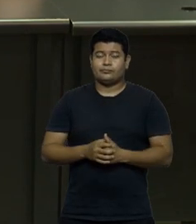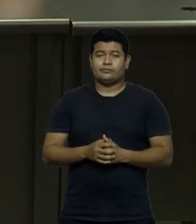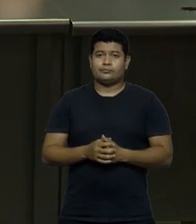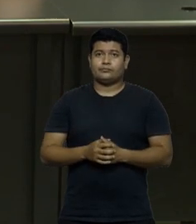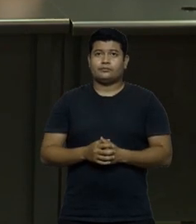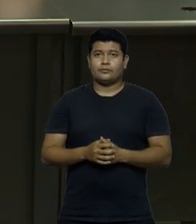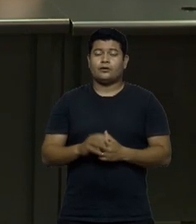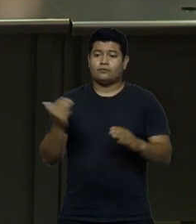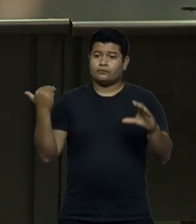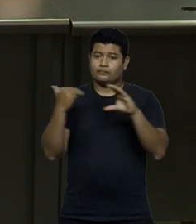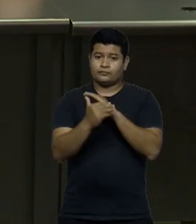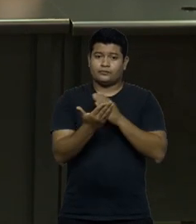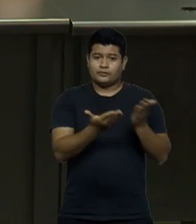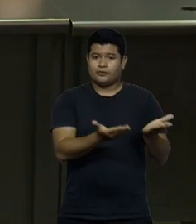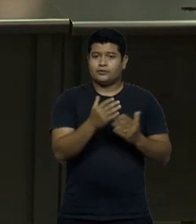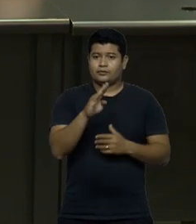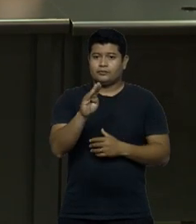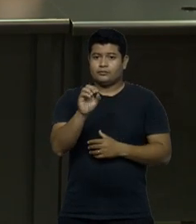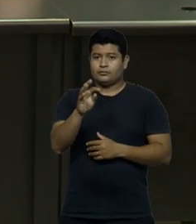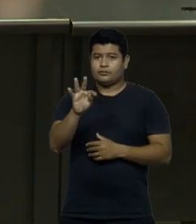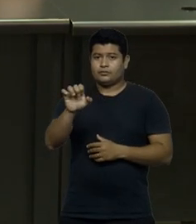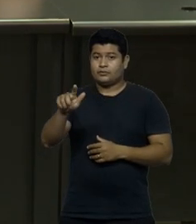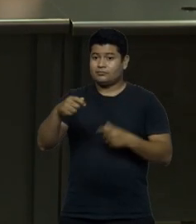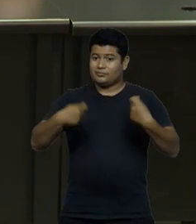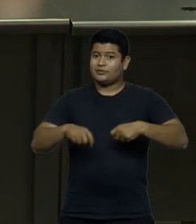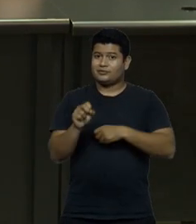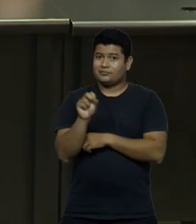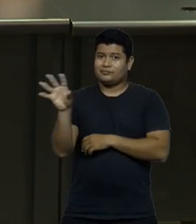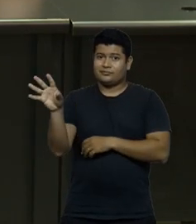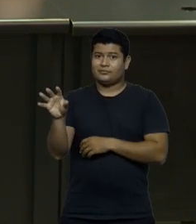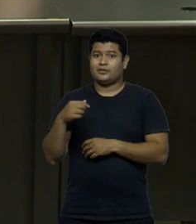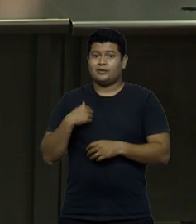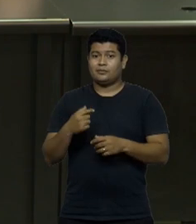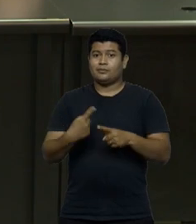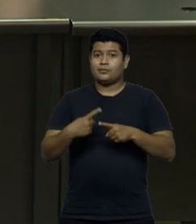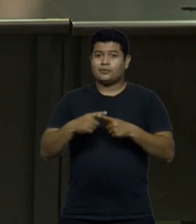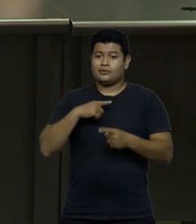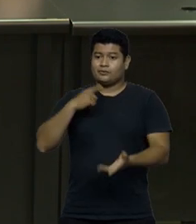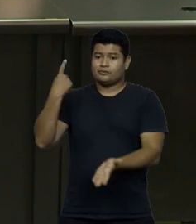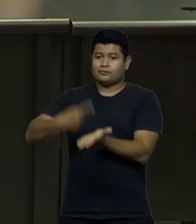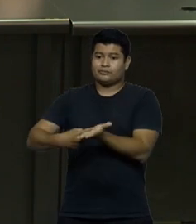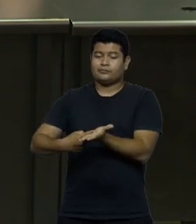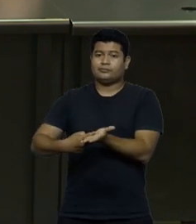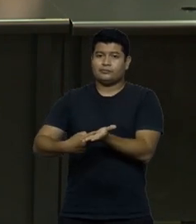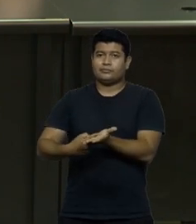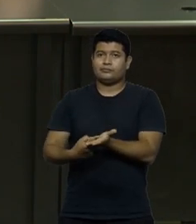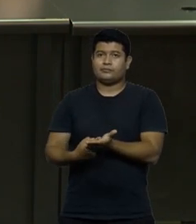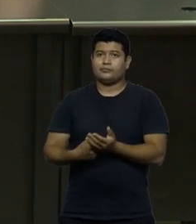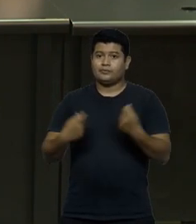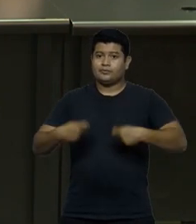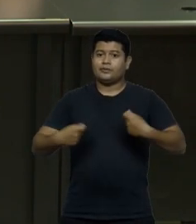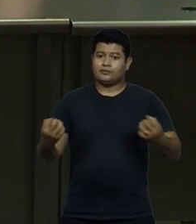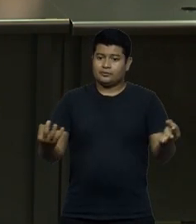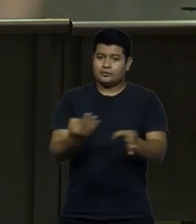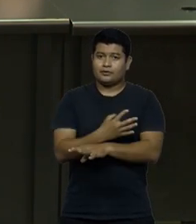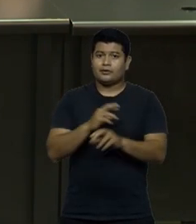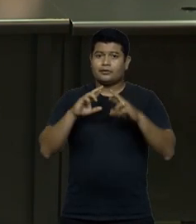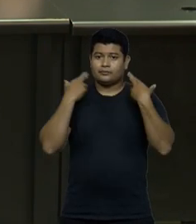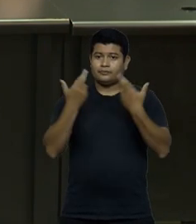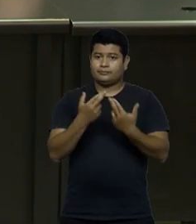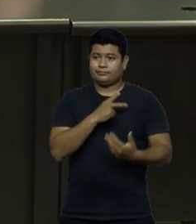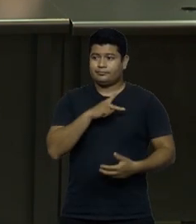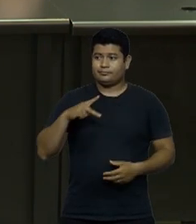passar para o doutor manteiga falar ele tem que sair já ia se retirar antes por compromisso ele ficou mas a gente vai concluir essa audiência tá